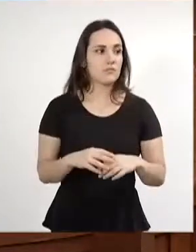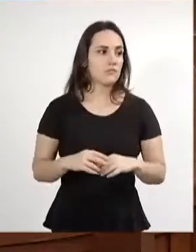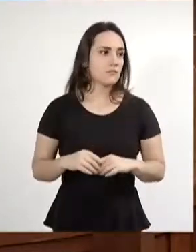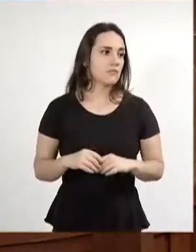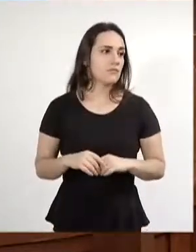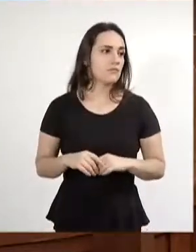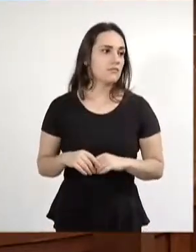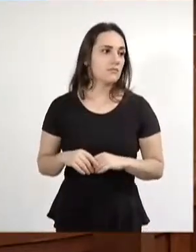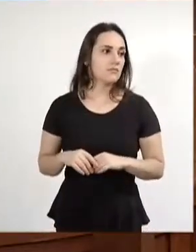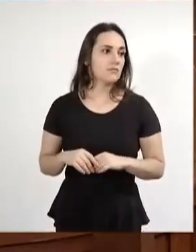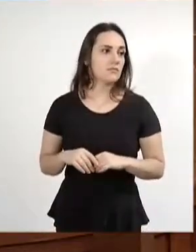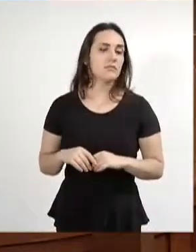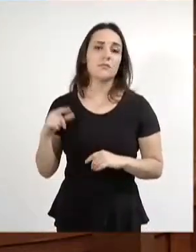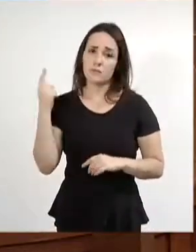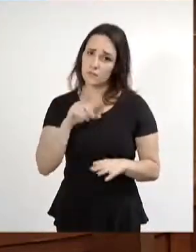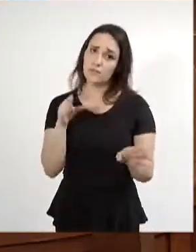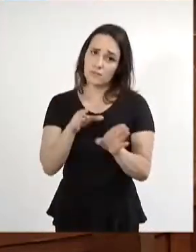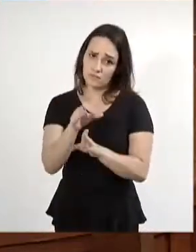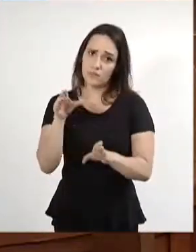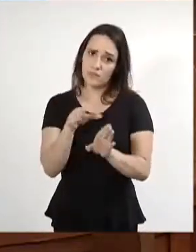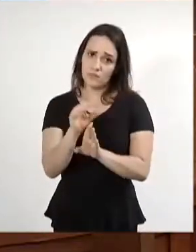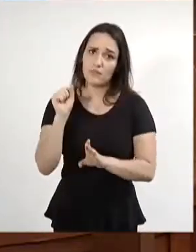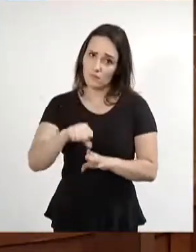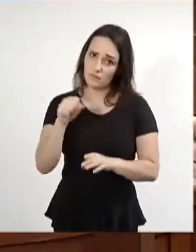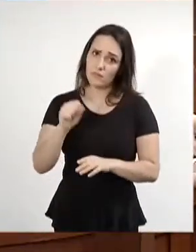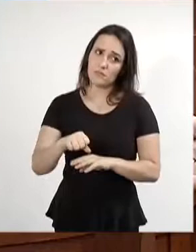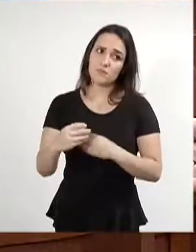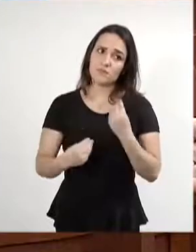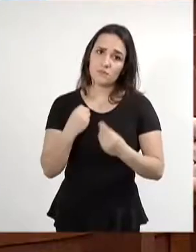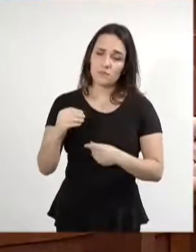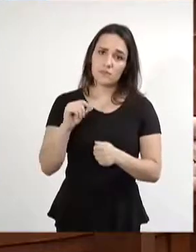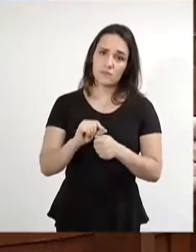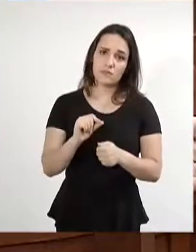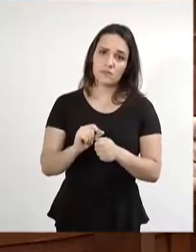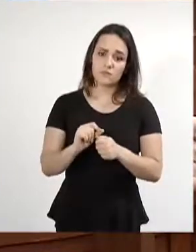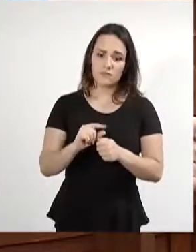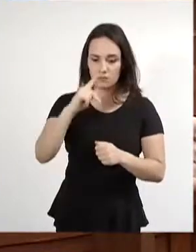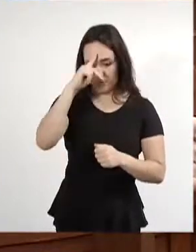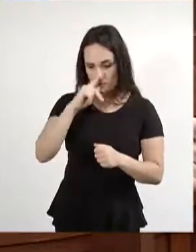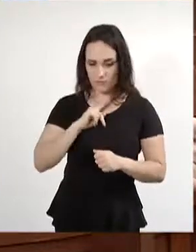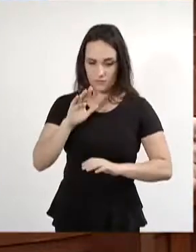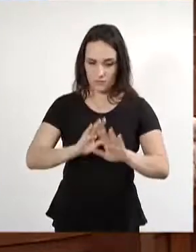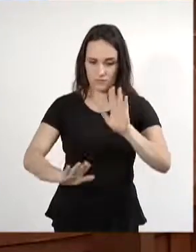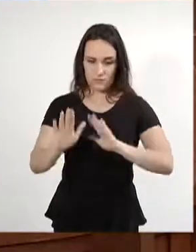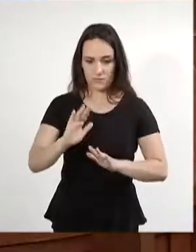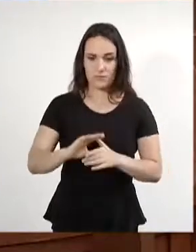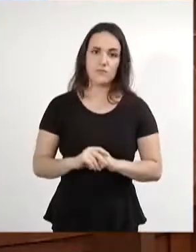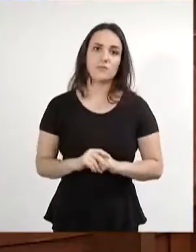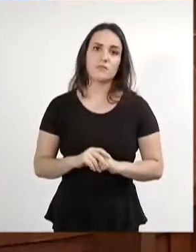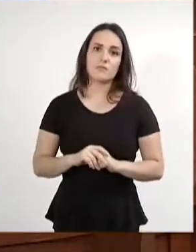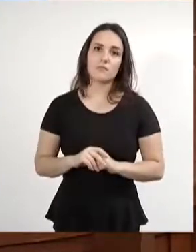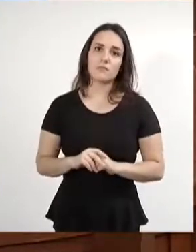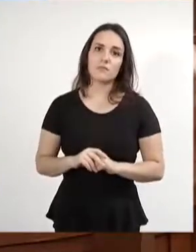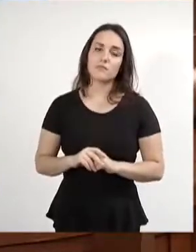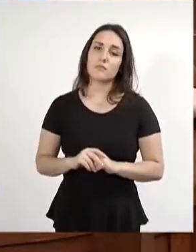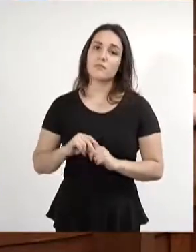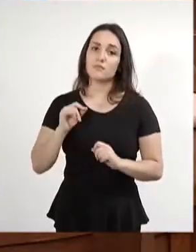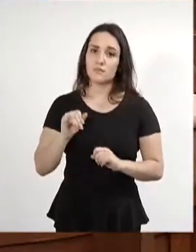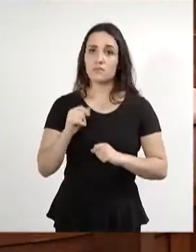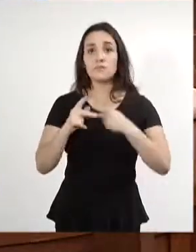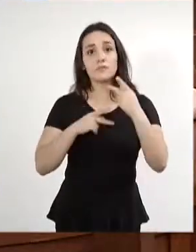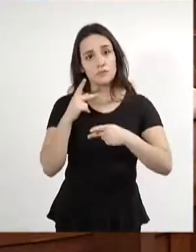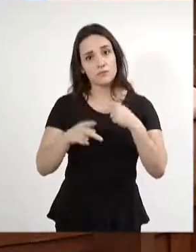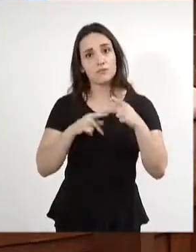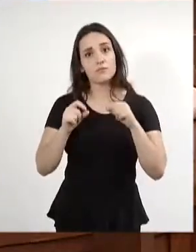acabam orientando as pessoas em relação ao seu imposto de renda. E ele, tendo esse